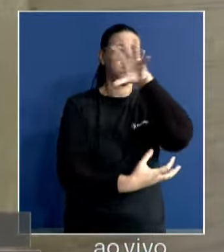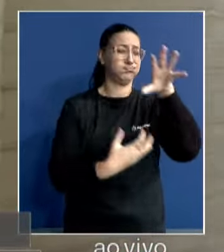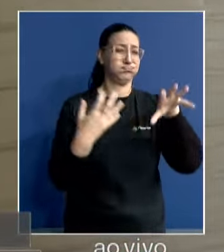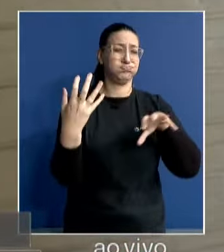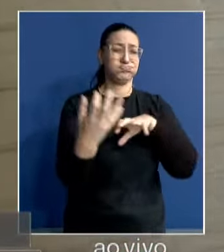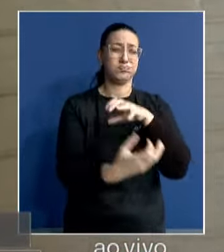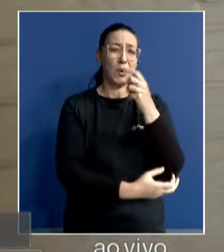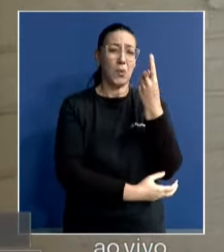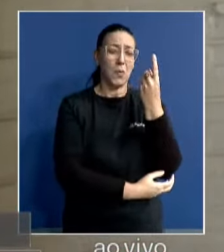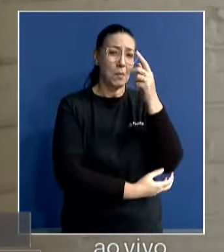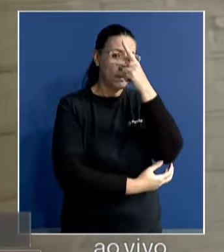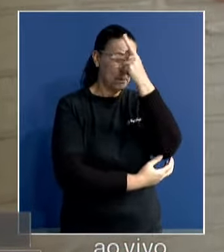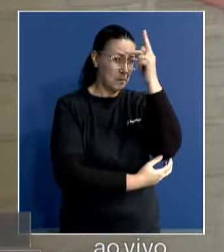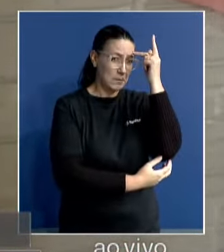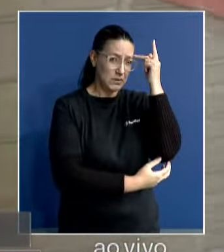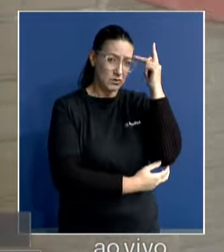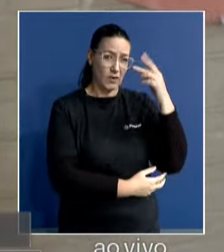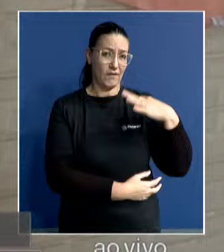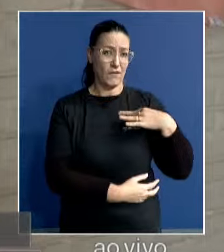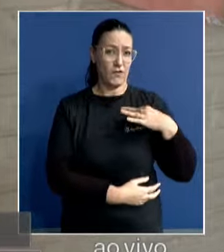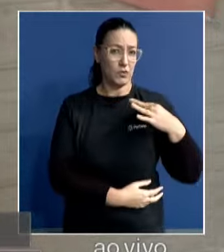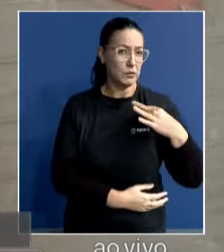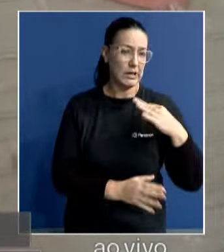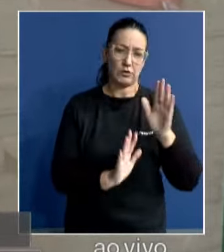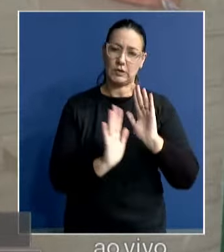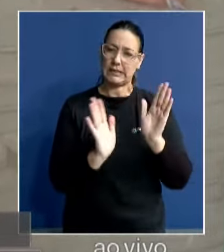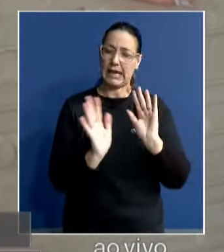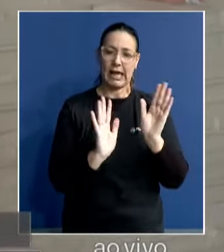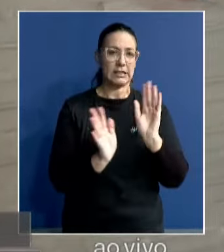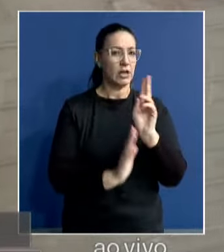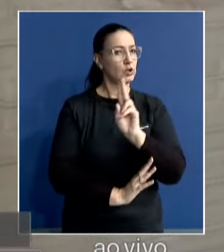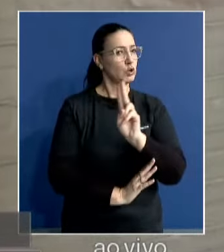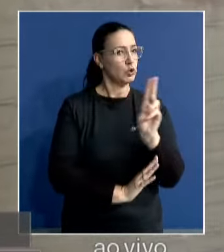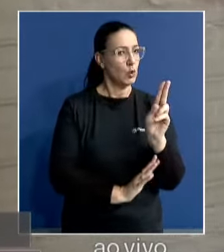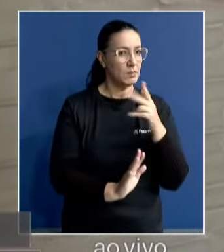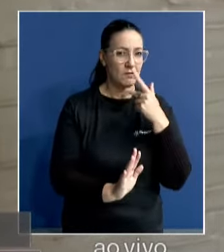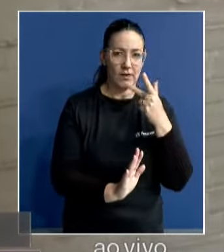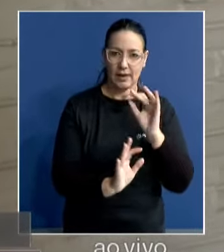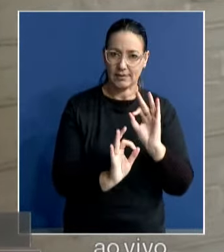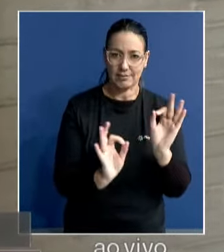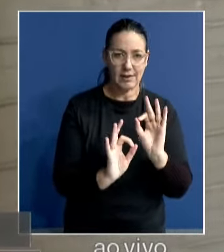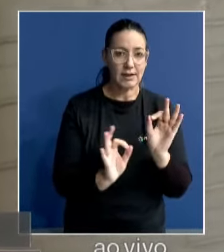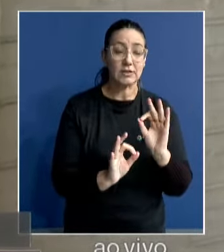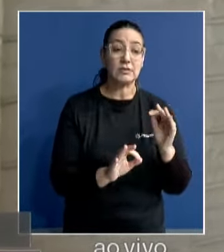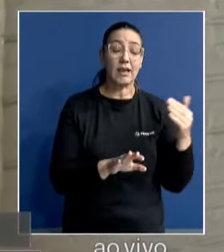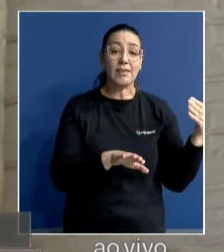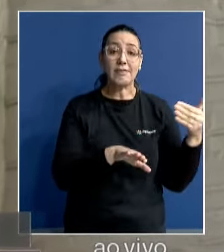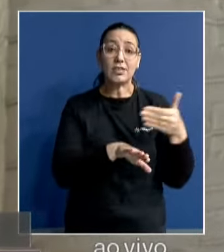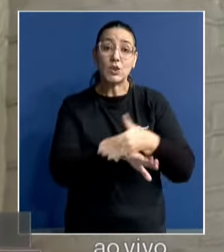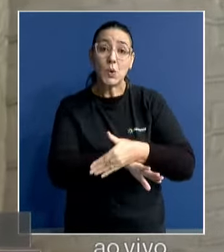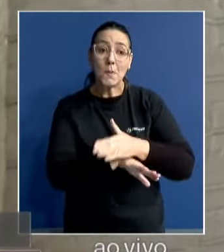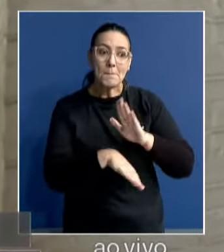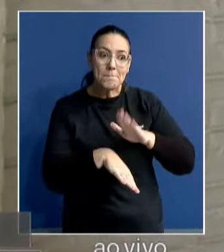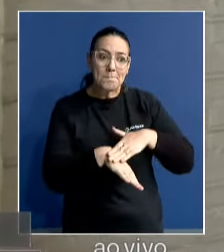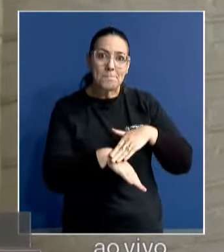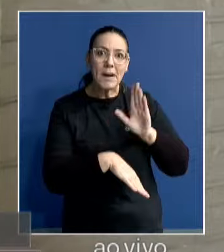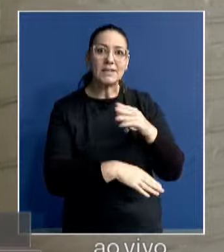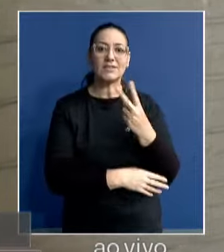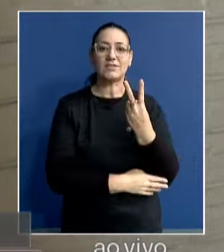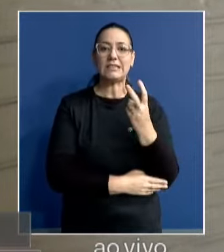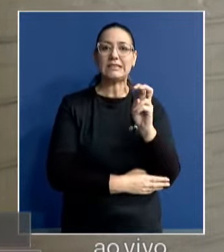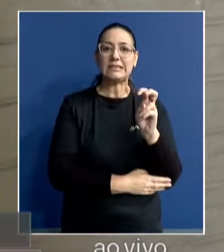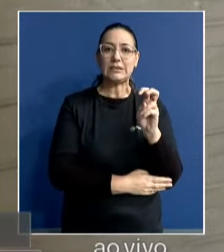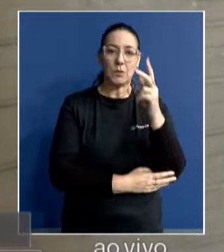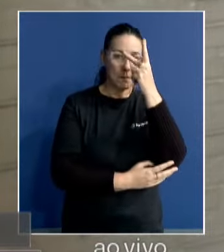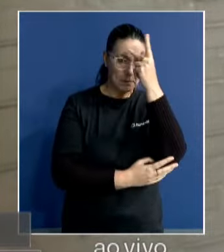pessoa específica, que a gente não vai citar o nome nesse momento, teria entrado aqui com outras 25 pessoas e causado uma espécie